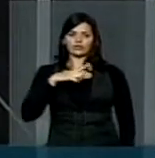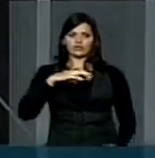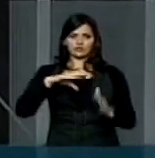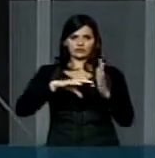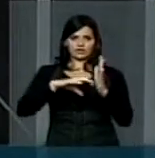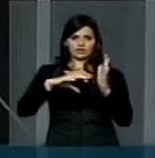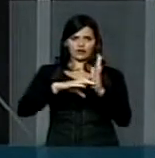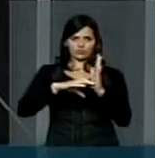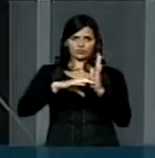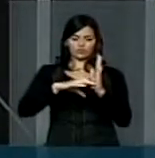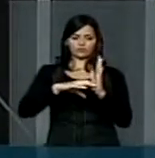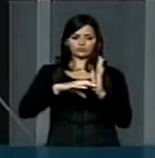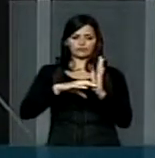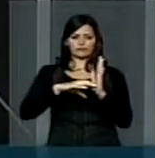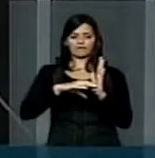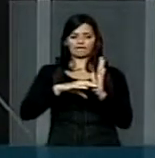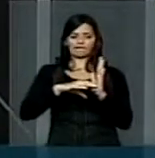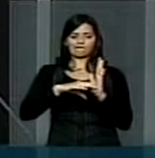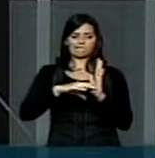Senado Federal